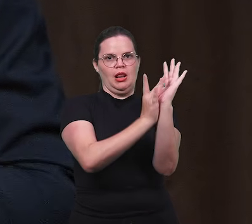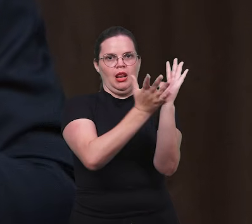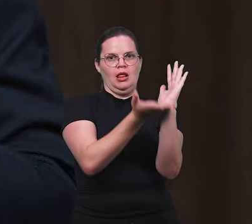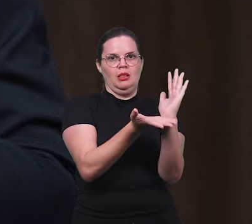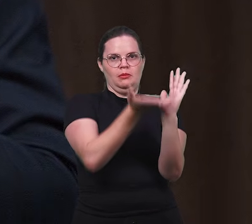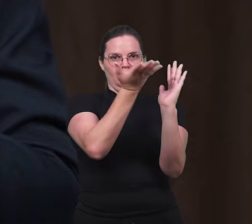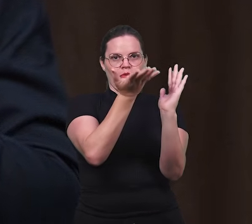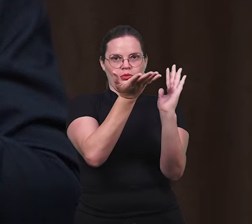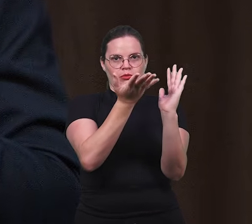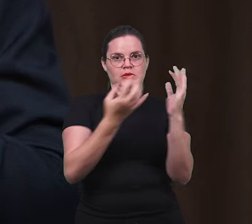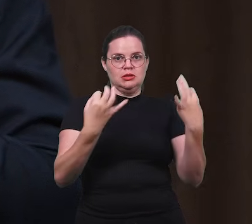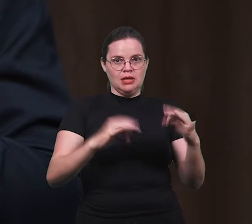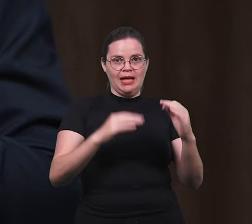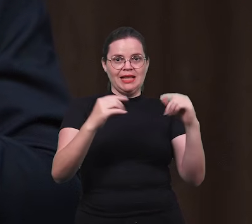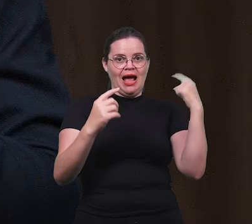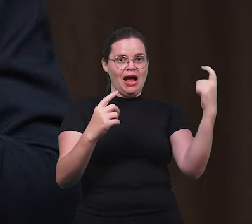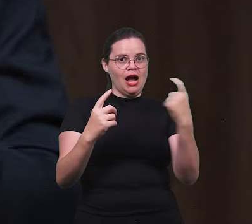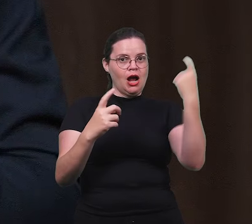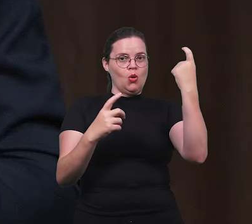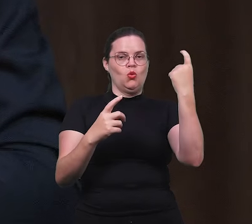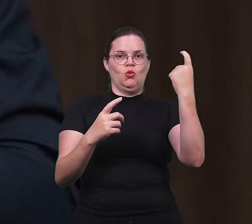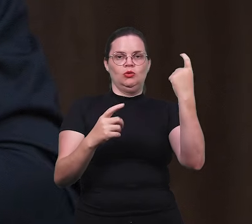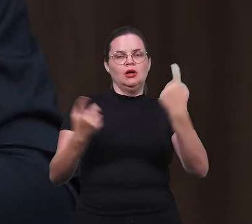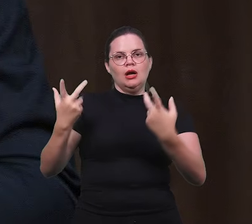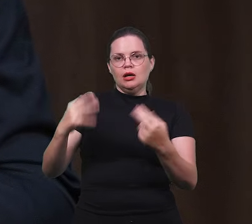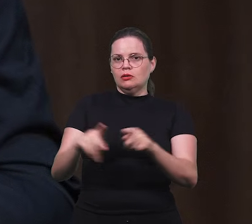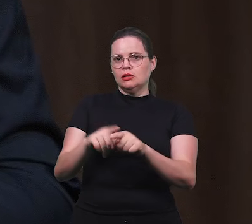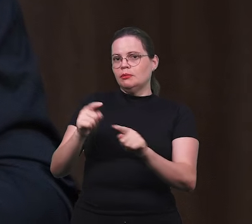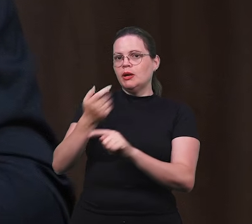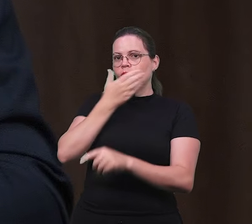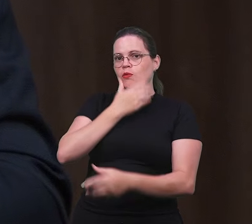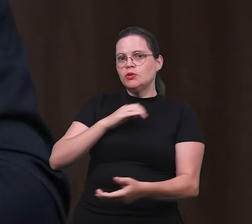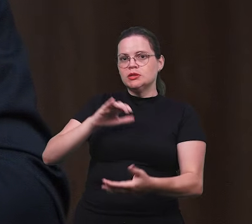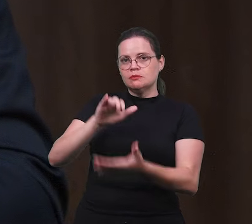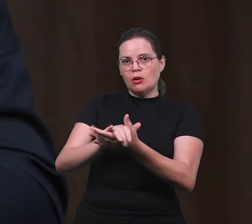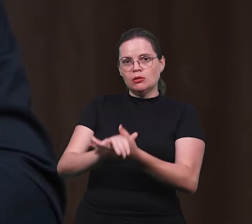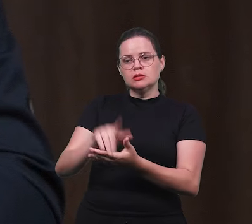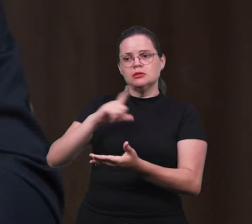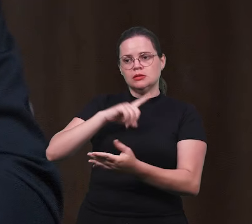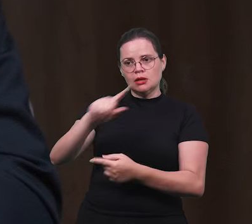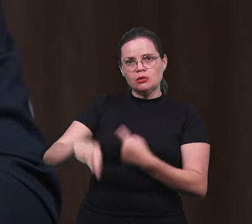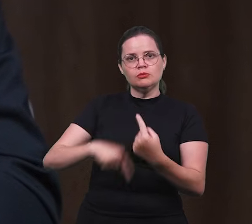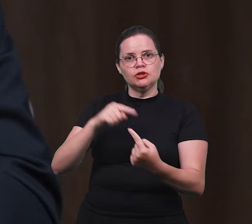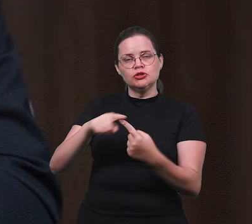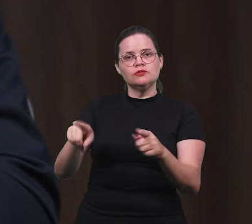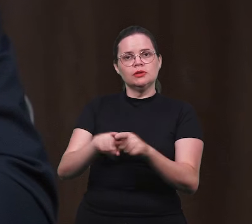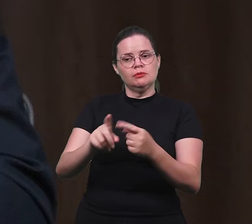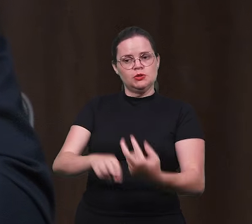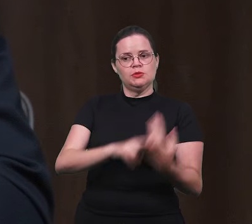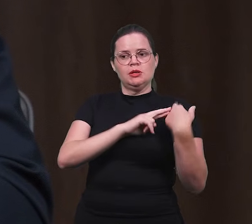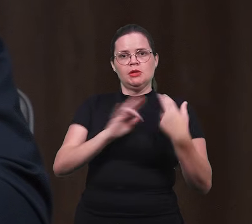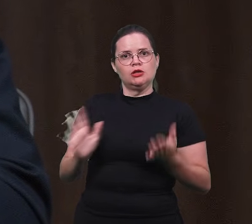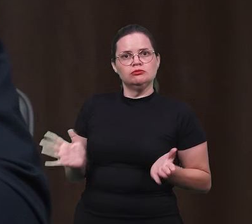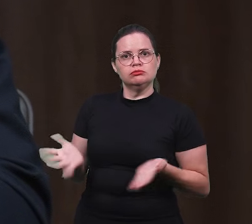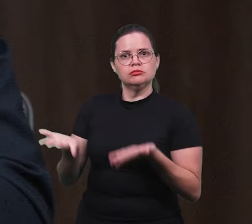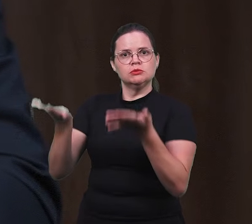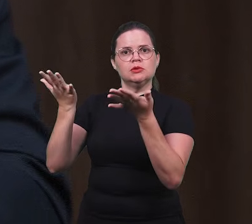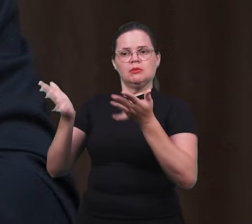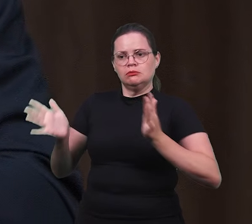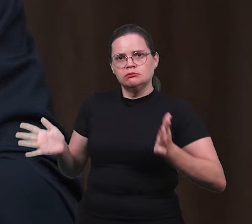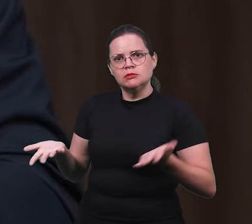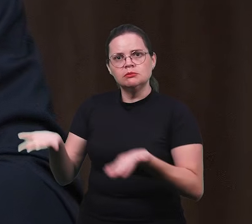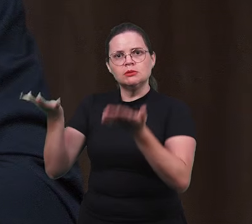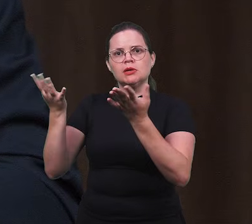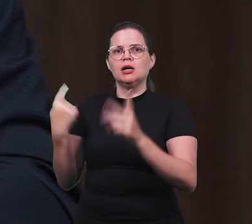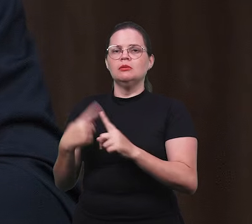de levantar. E isso se aplica em muitos casos, né? Às vezes, por exemplo, se uma